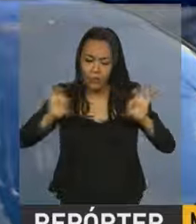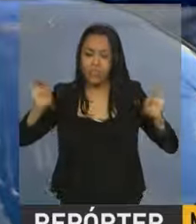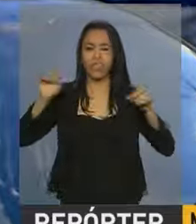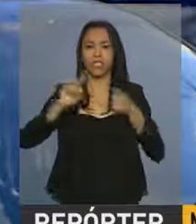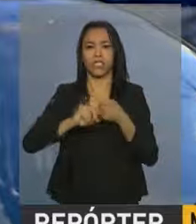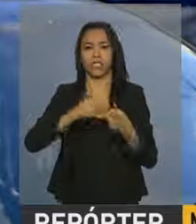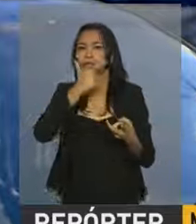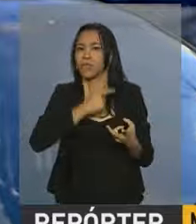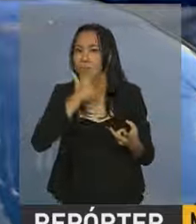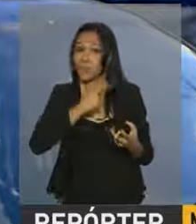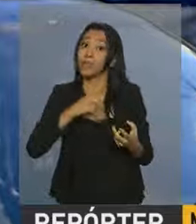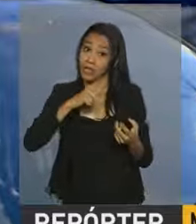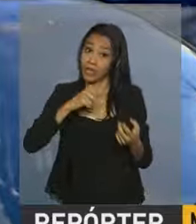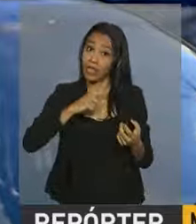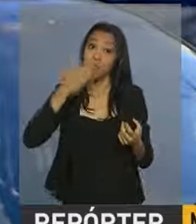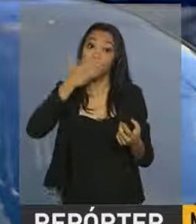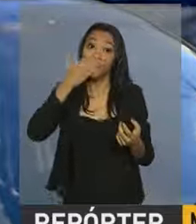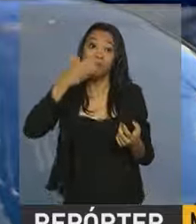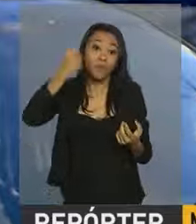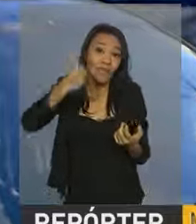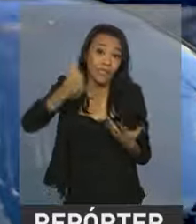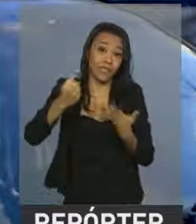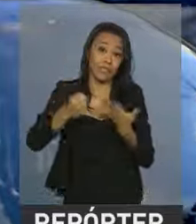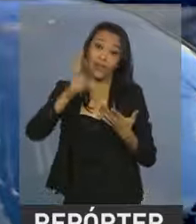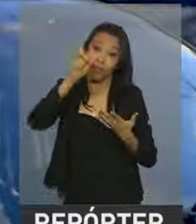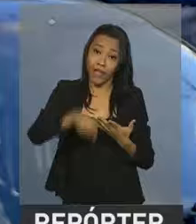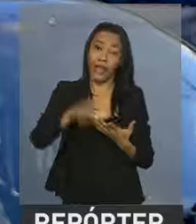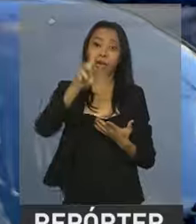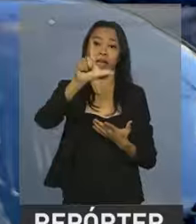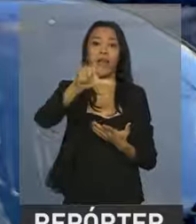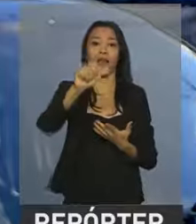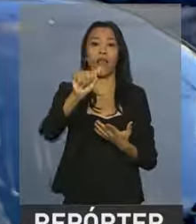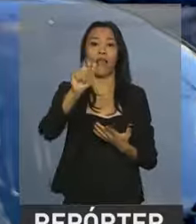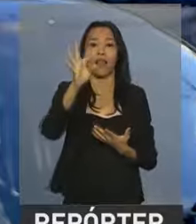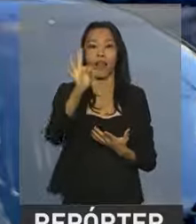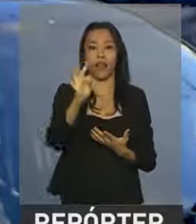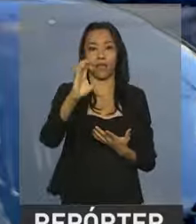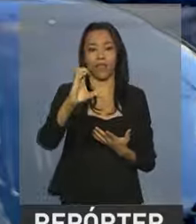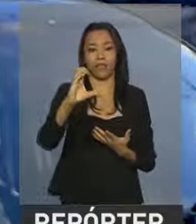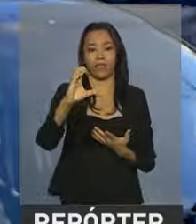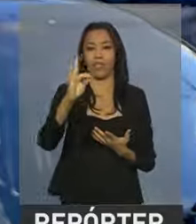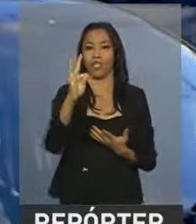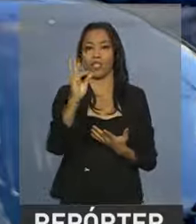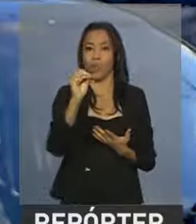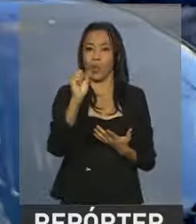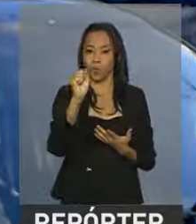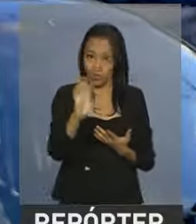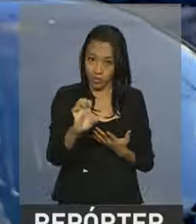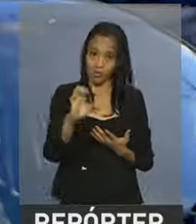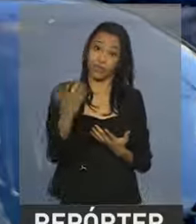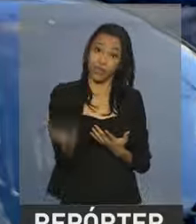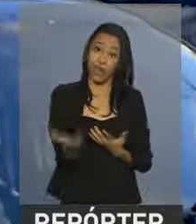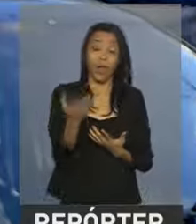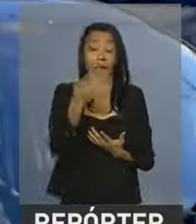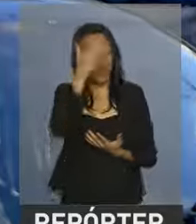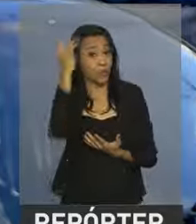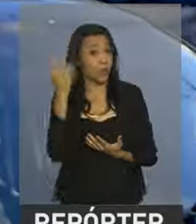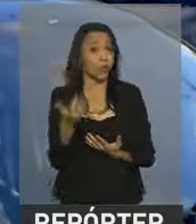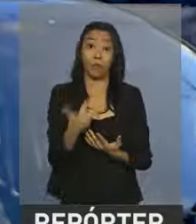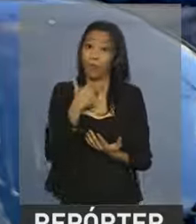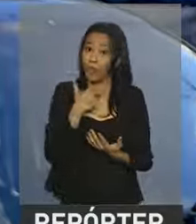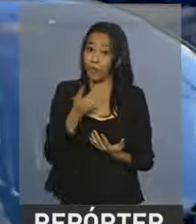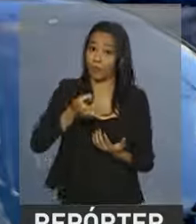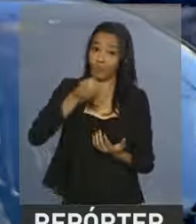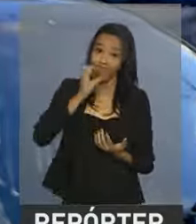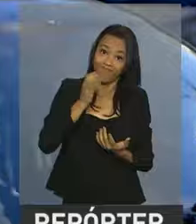pode ter o açúcar do leite a lactose então daí a importância de sempre o paciente ou que tem intolerância ou que tem